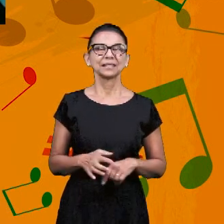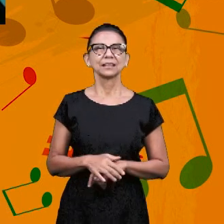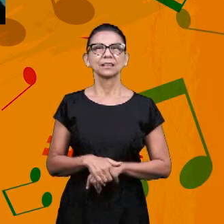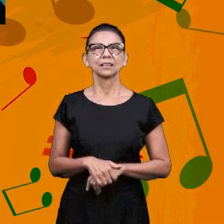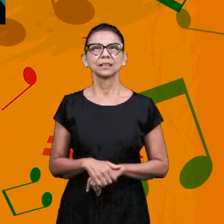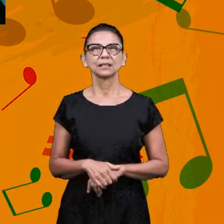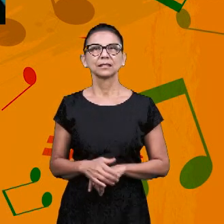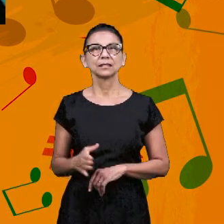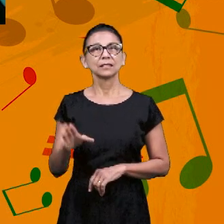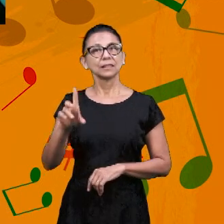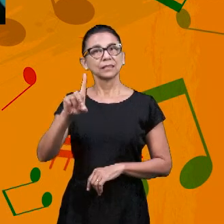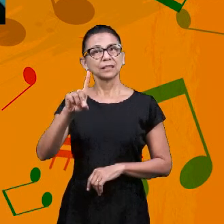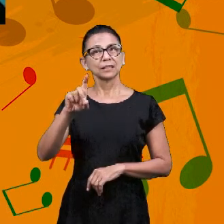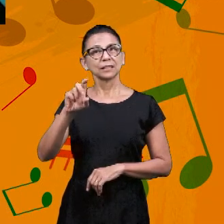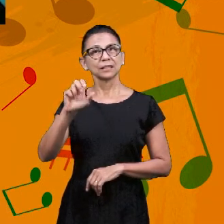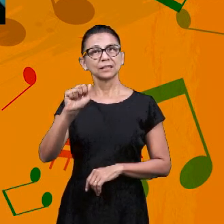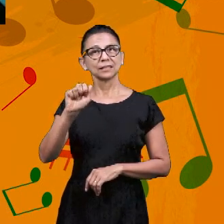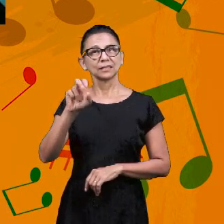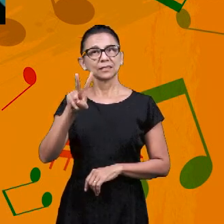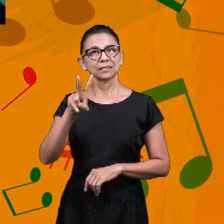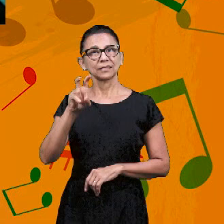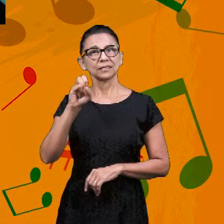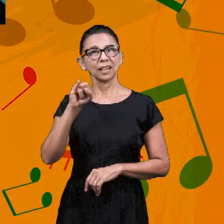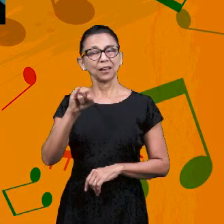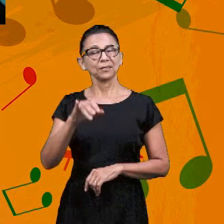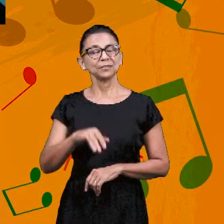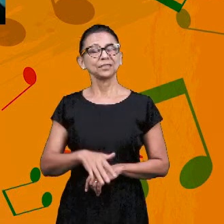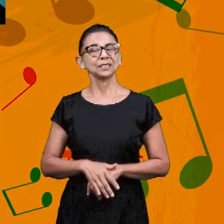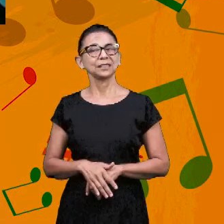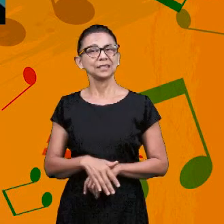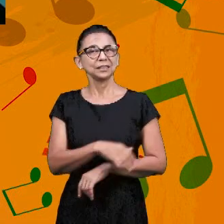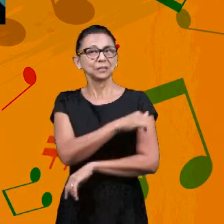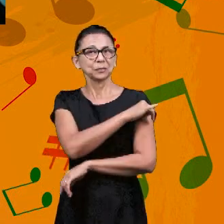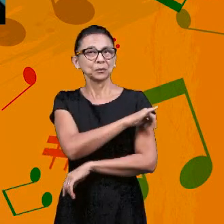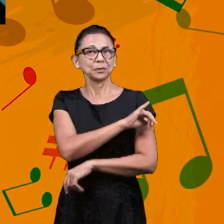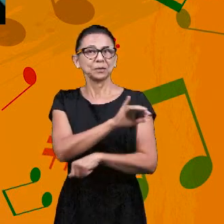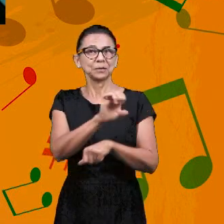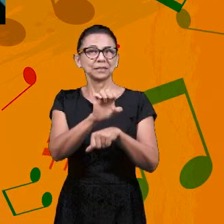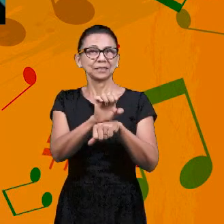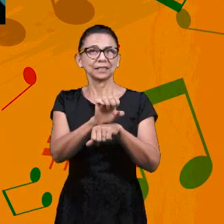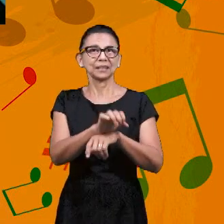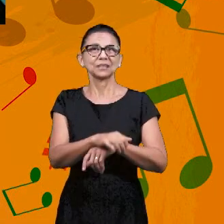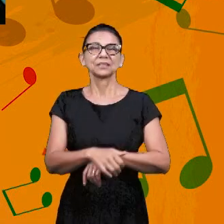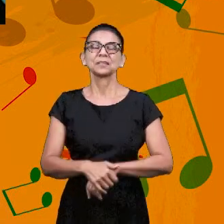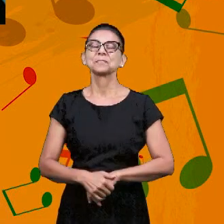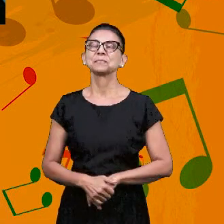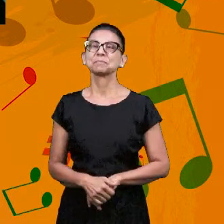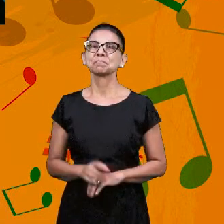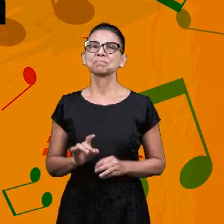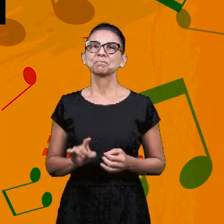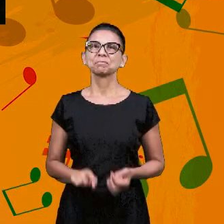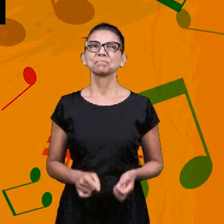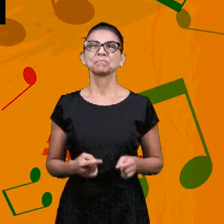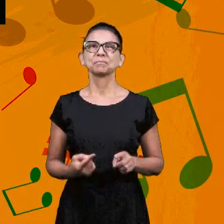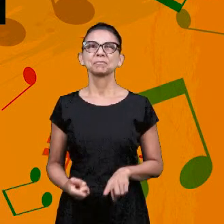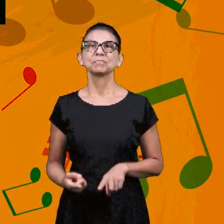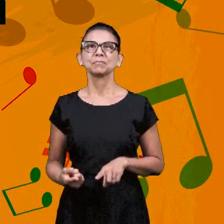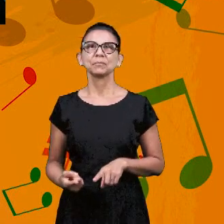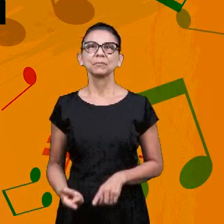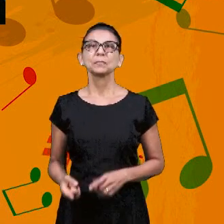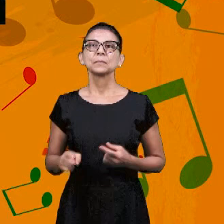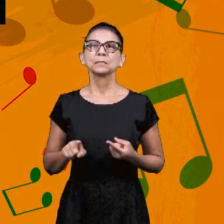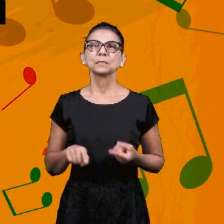Davi Mota de São Gonçalo, Rio de Janeiro. David Mota, de São Gonçalo, Rio de Janeiro.